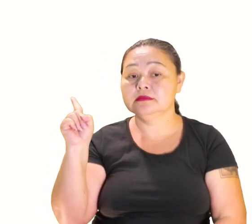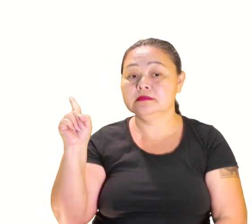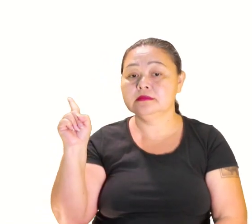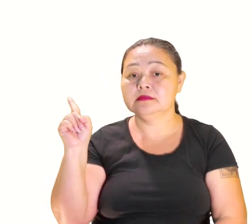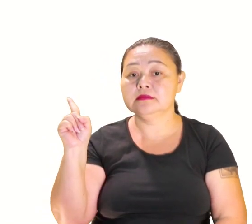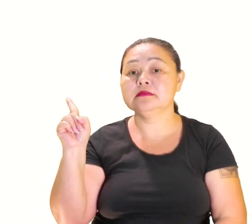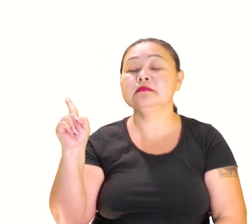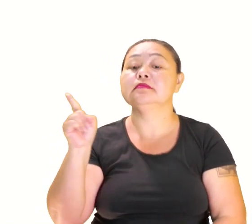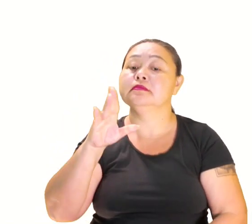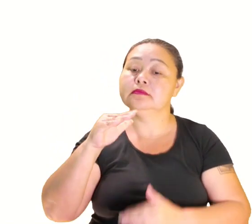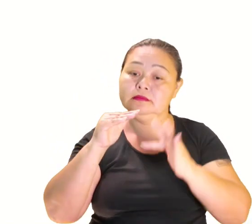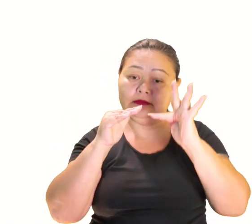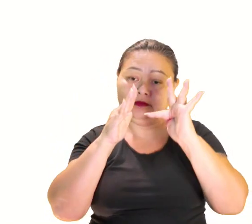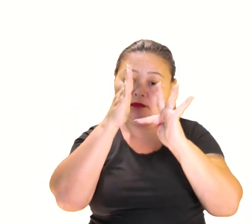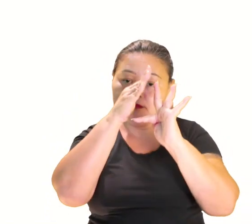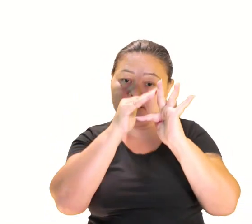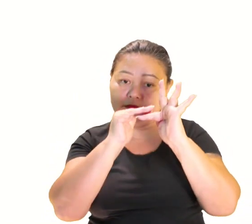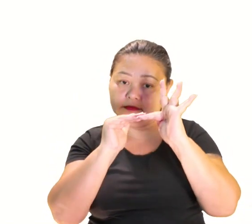caso, ela era